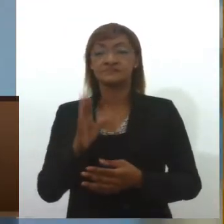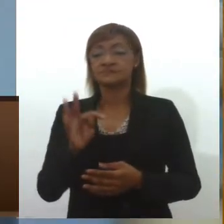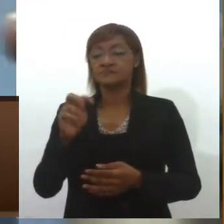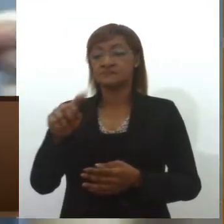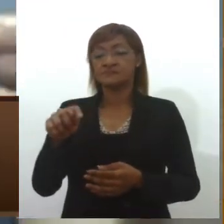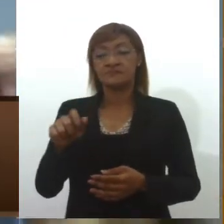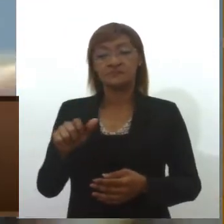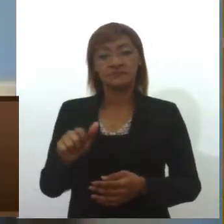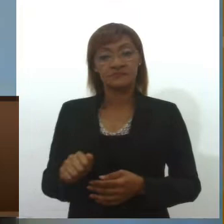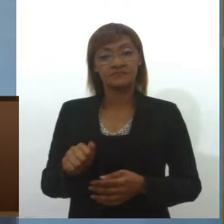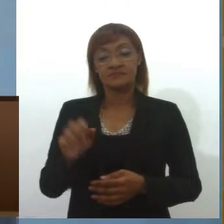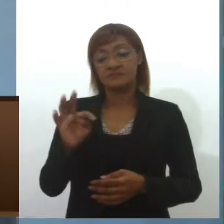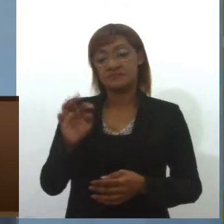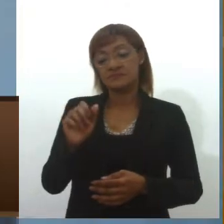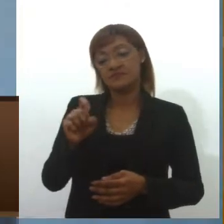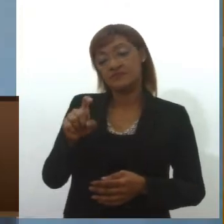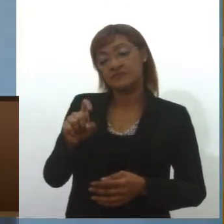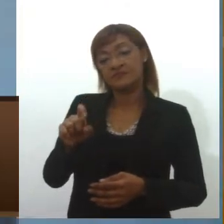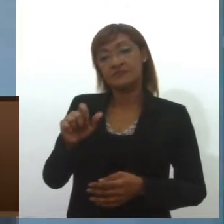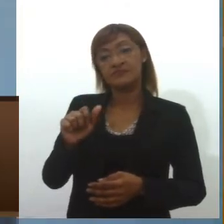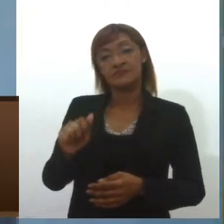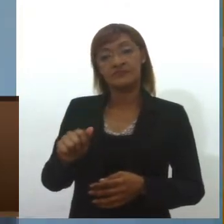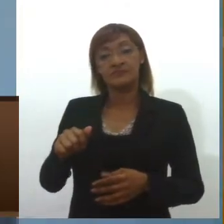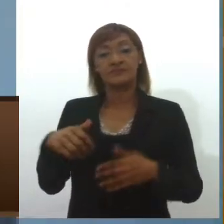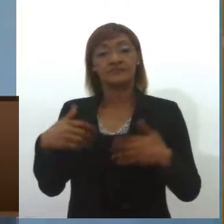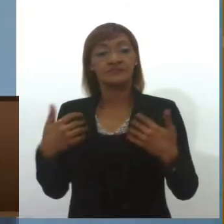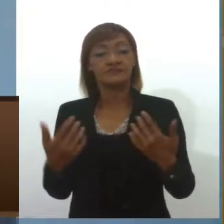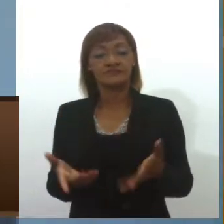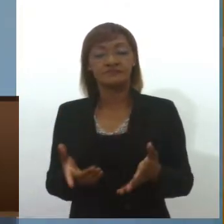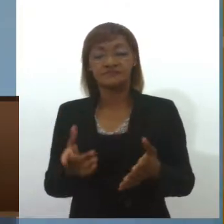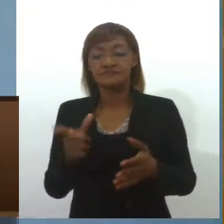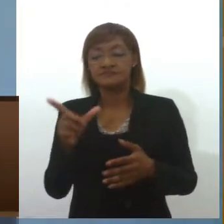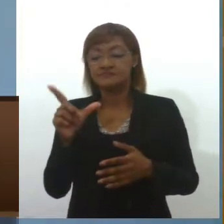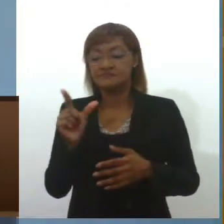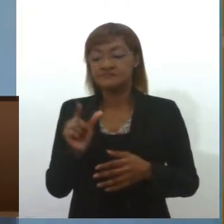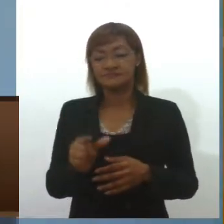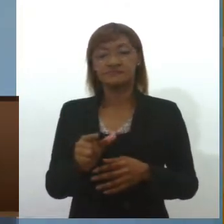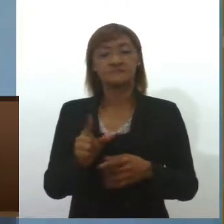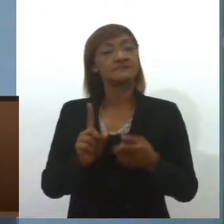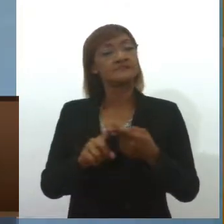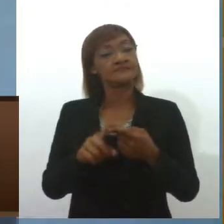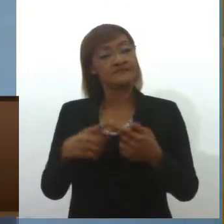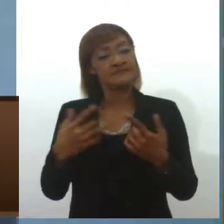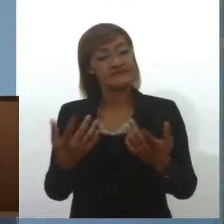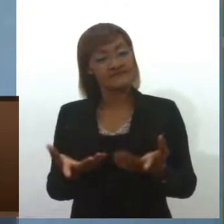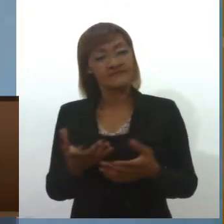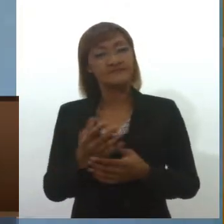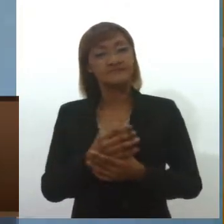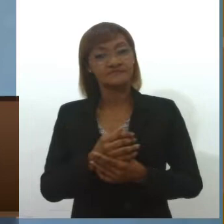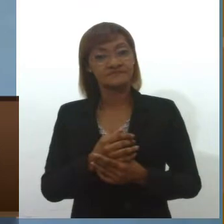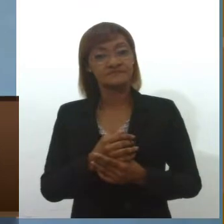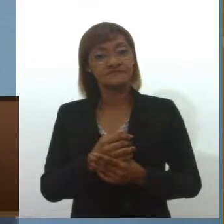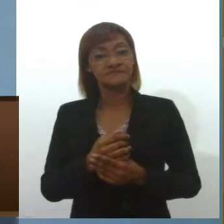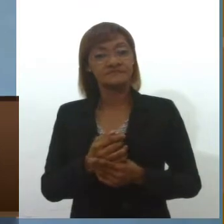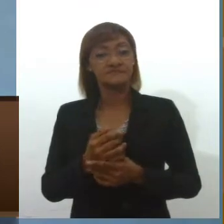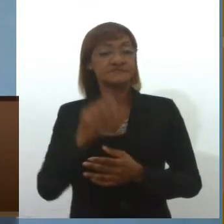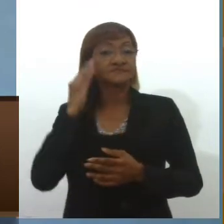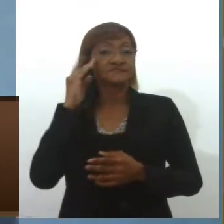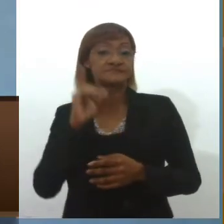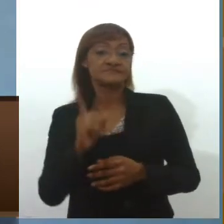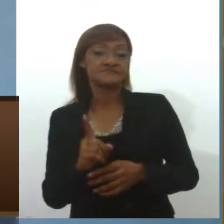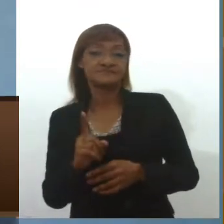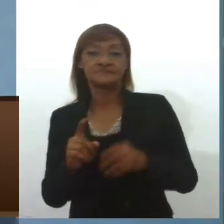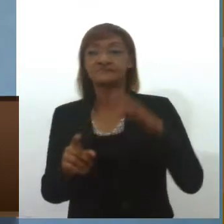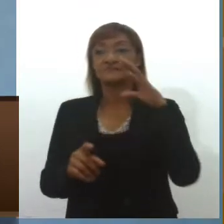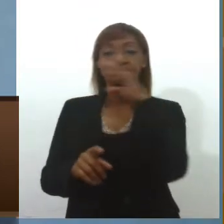Selic torna-se menor. É inevitável também. Não tem como esperar que ela atue tão rapidamente quanto frear a